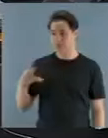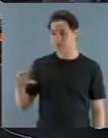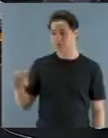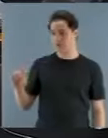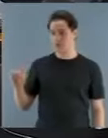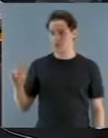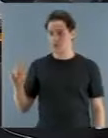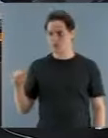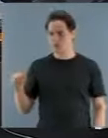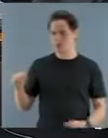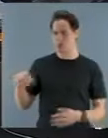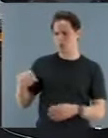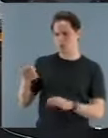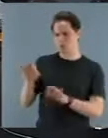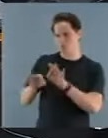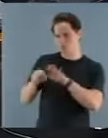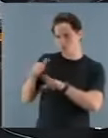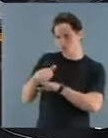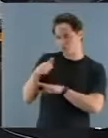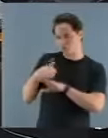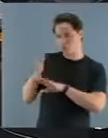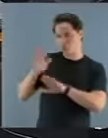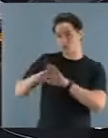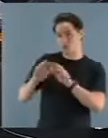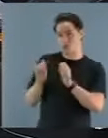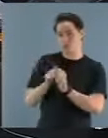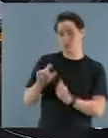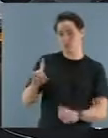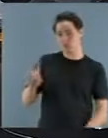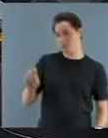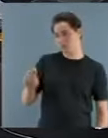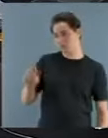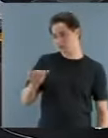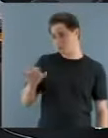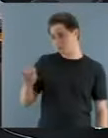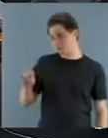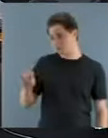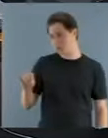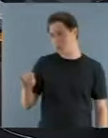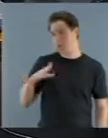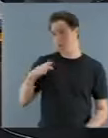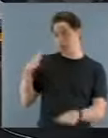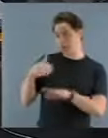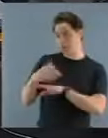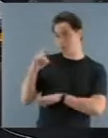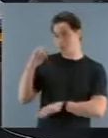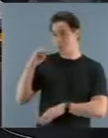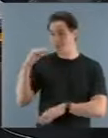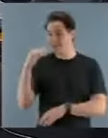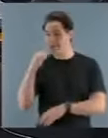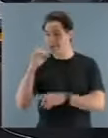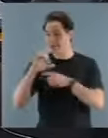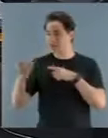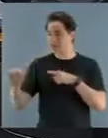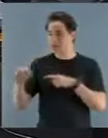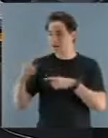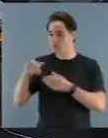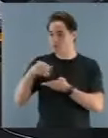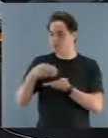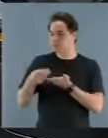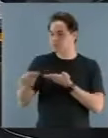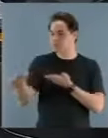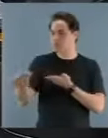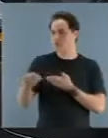envolvida num esquemaço. Junta com a Codevasf. Não, não tinha todo o dinheiro que entra, 1 milhão, sai 1 milhão no mesmo dia, em espécie.